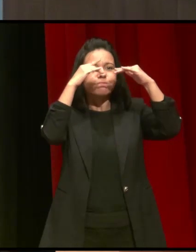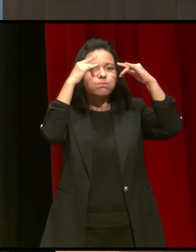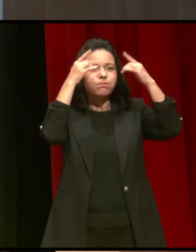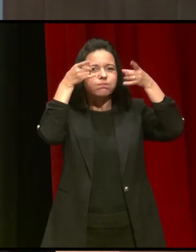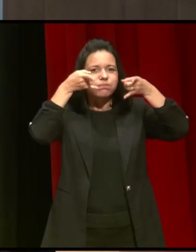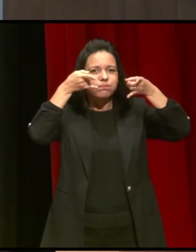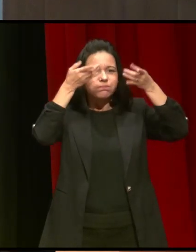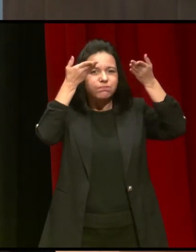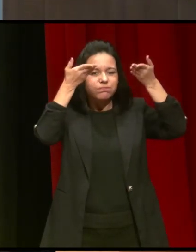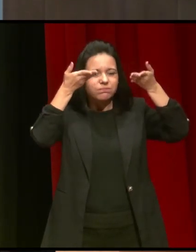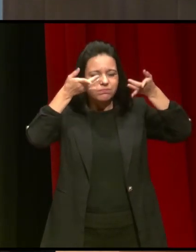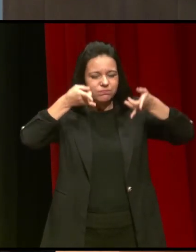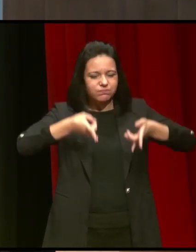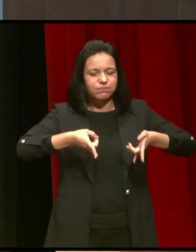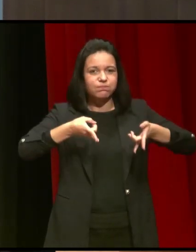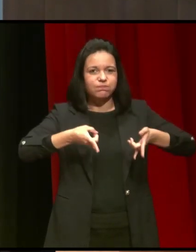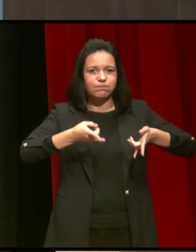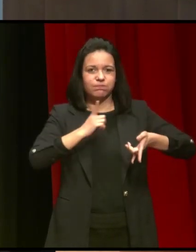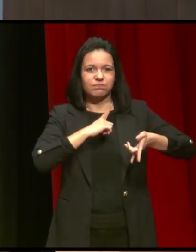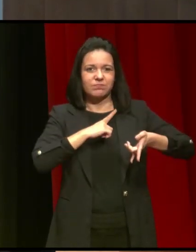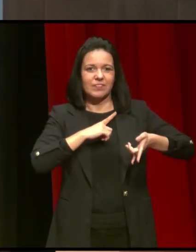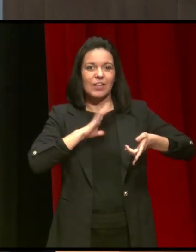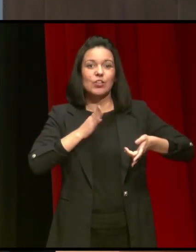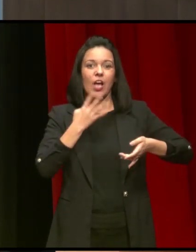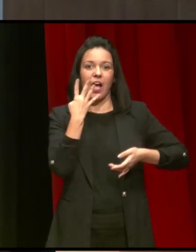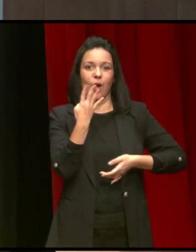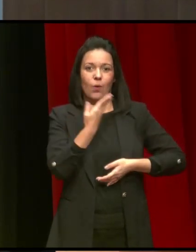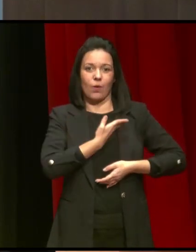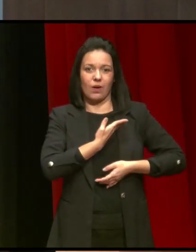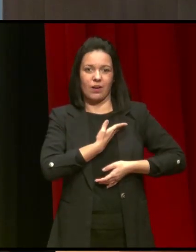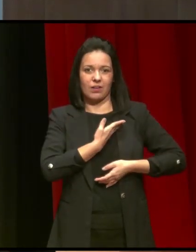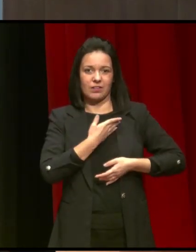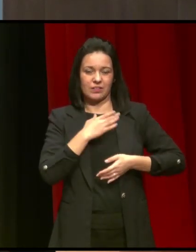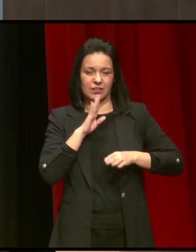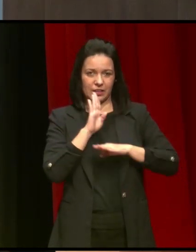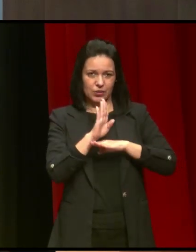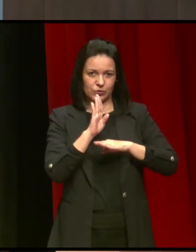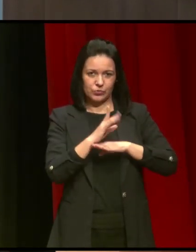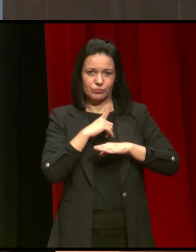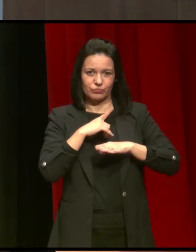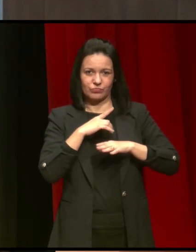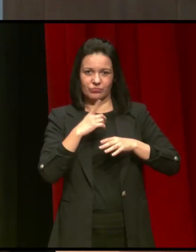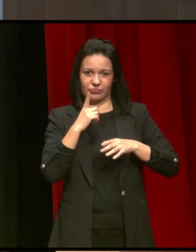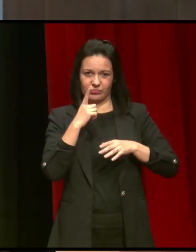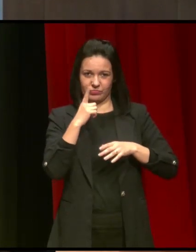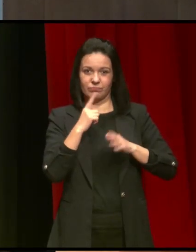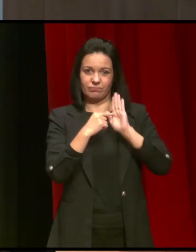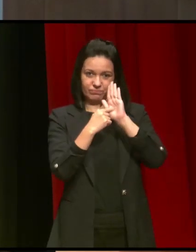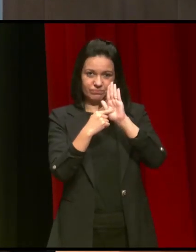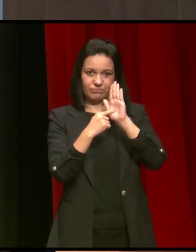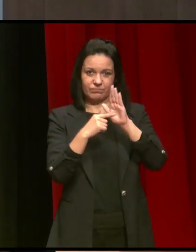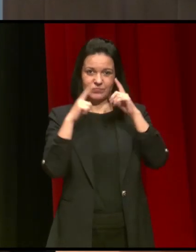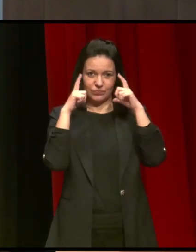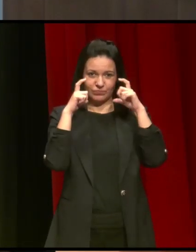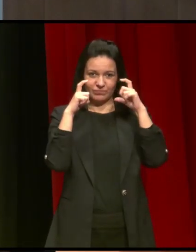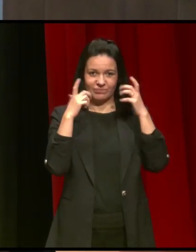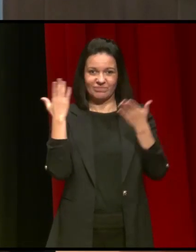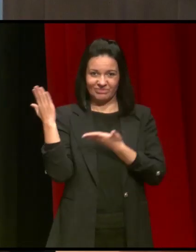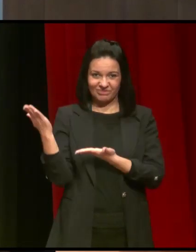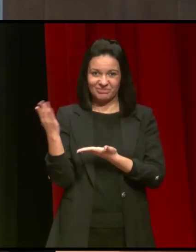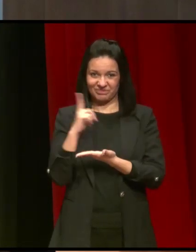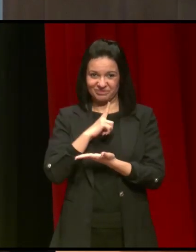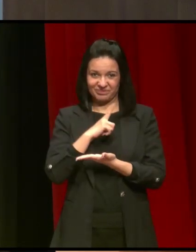cama, e quatro pessoas descendo pelo telhado, essa é a pessoa que era paralítica, essa é a foto que está na